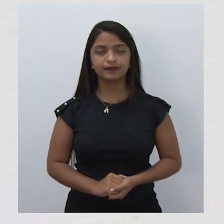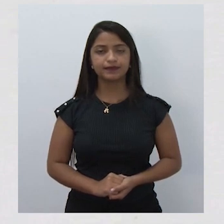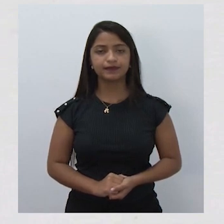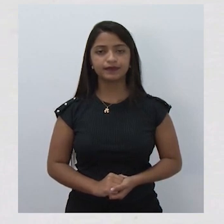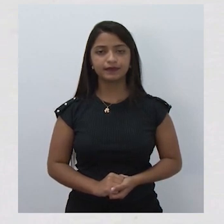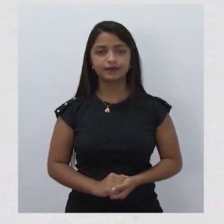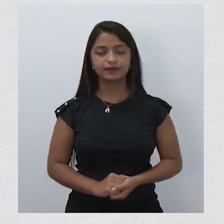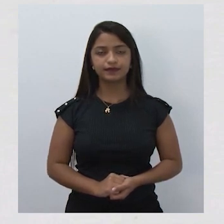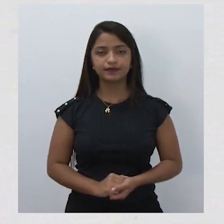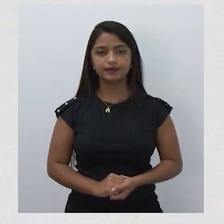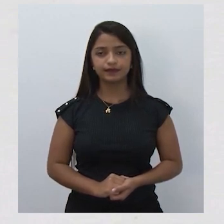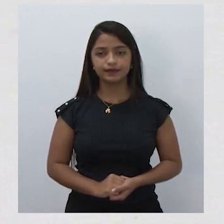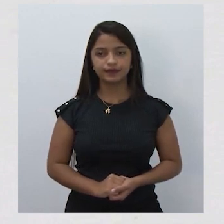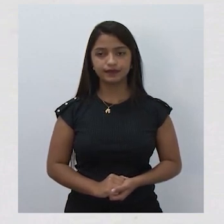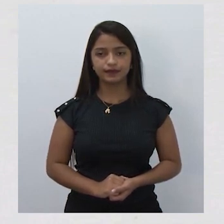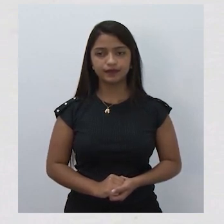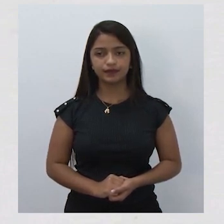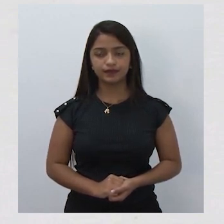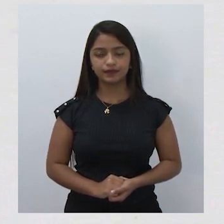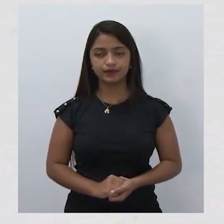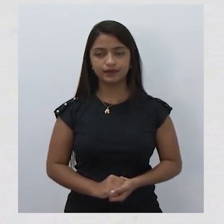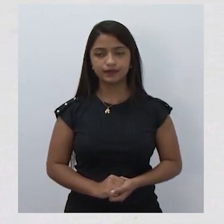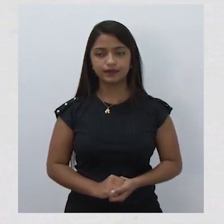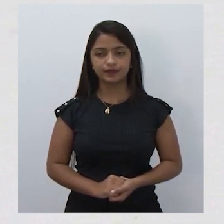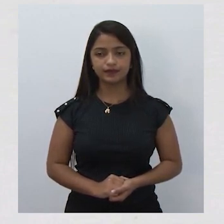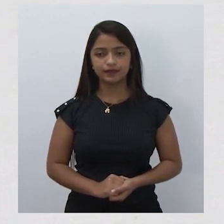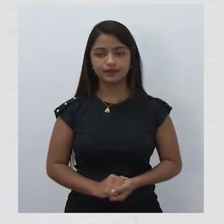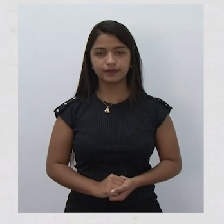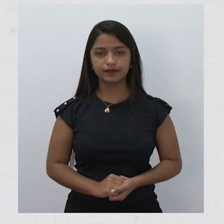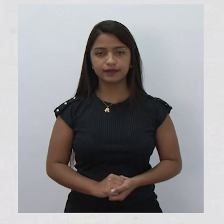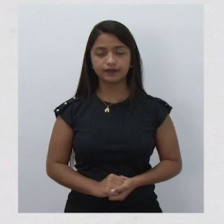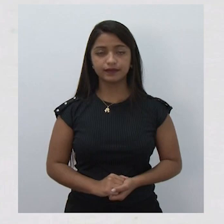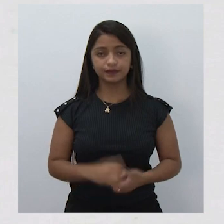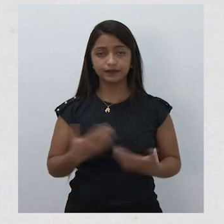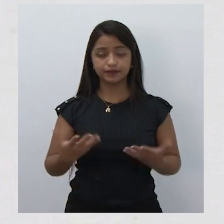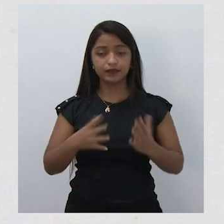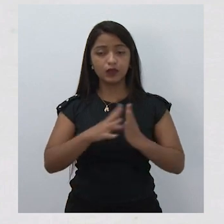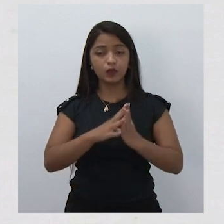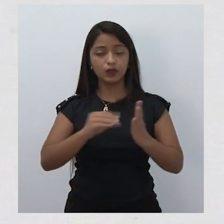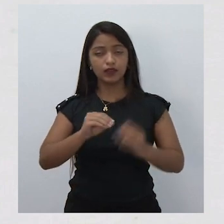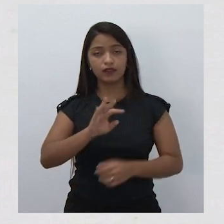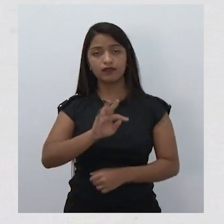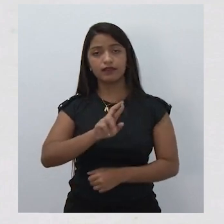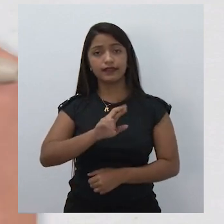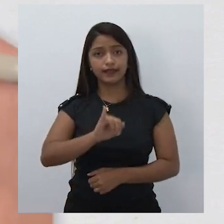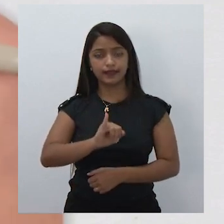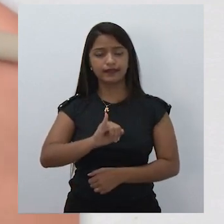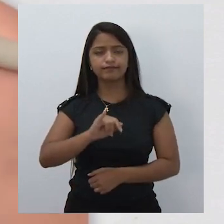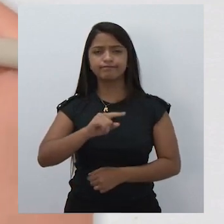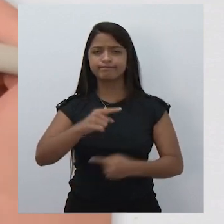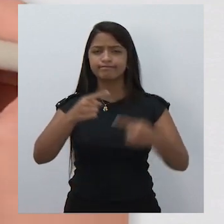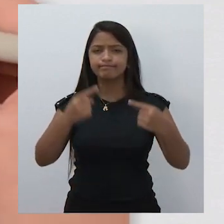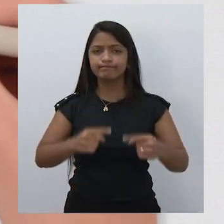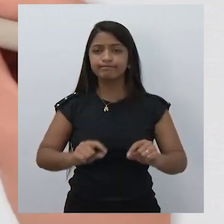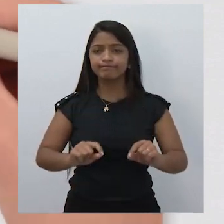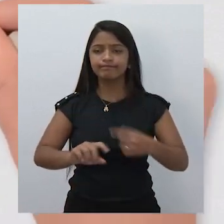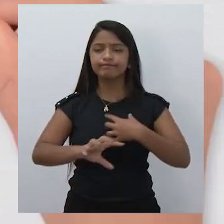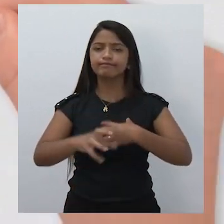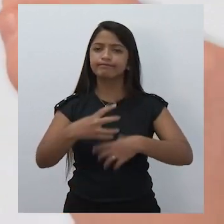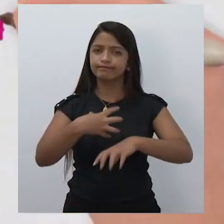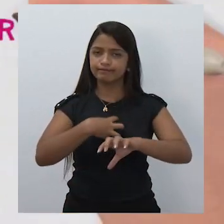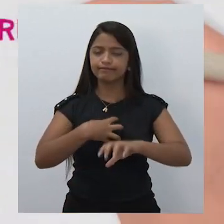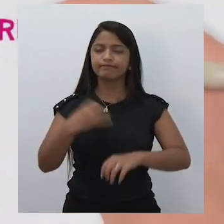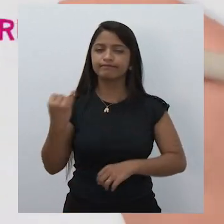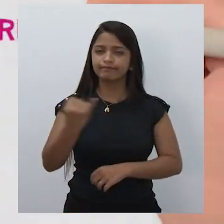No modelo tripartido, O desafio Empatia faz parte da dimensão da cultura